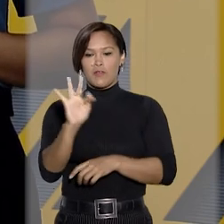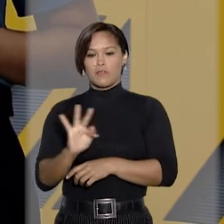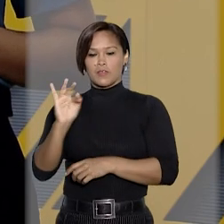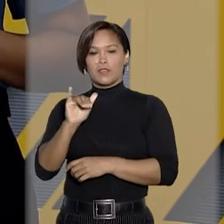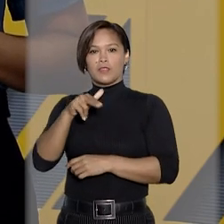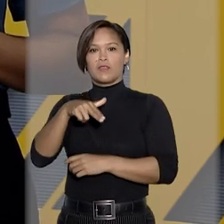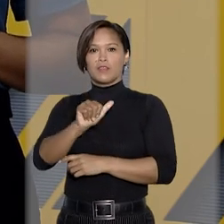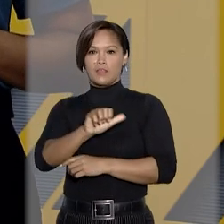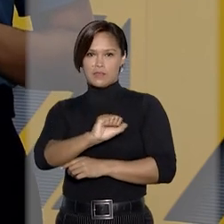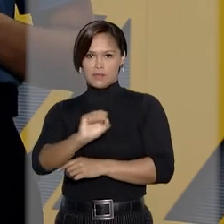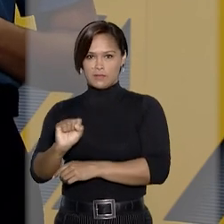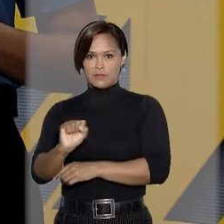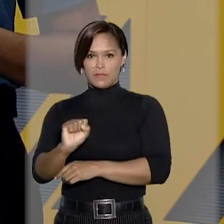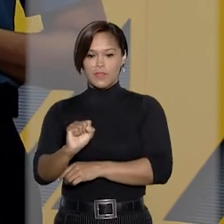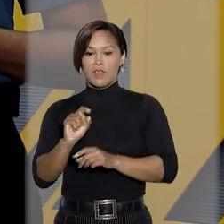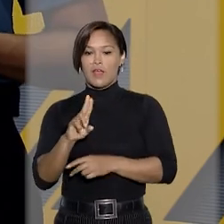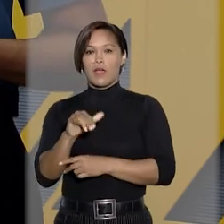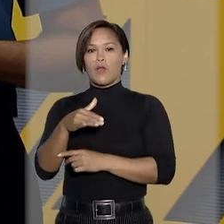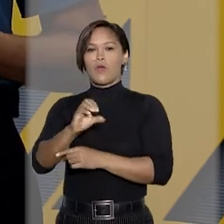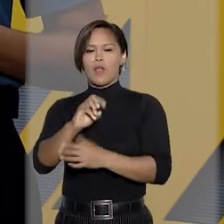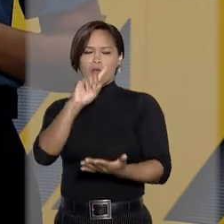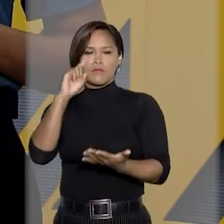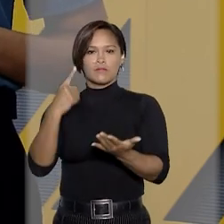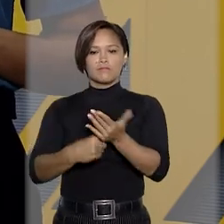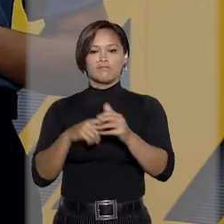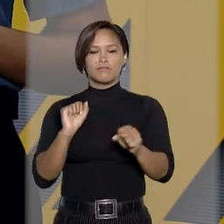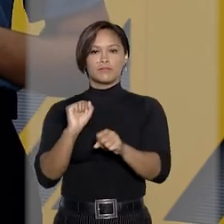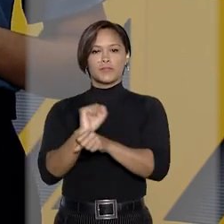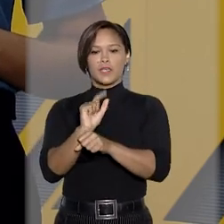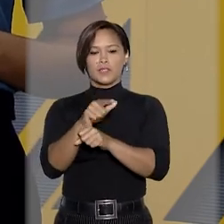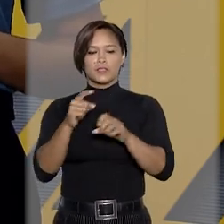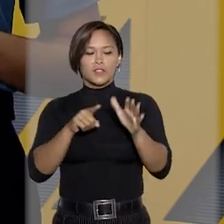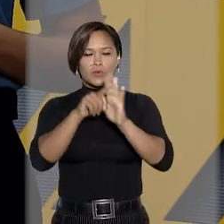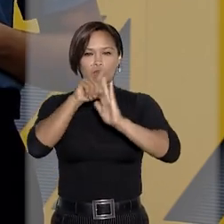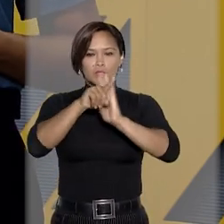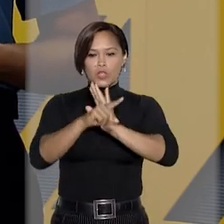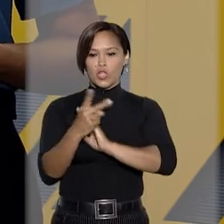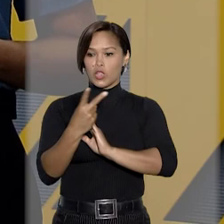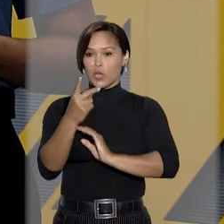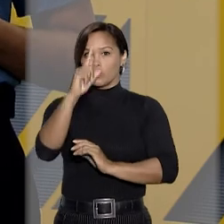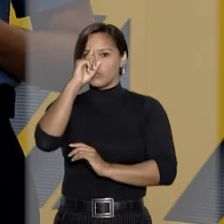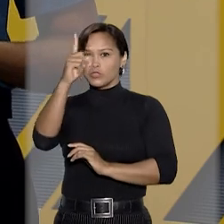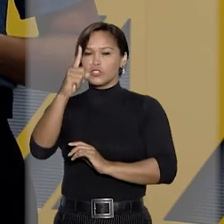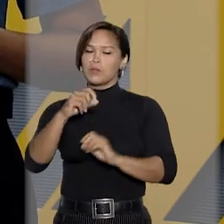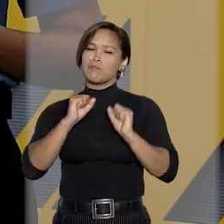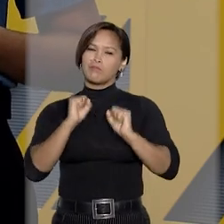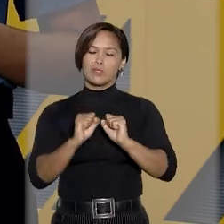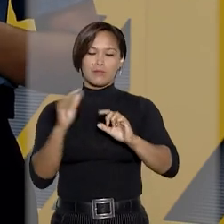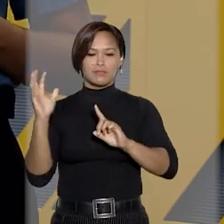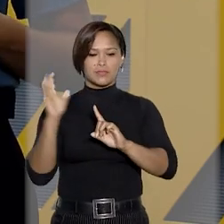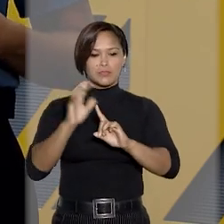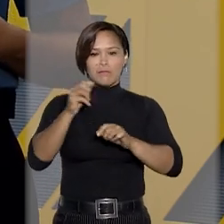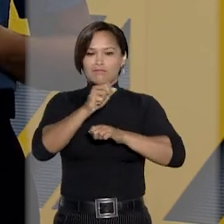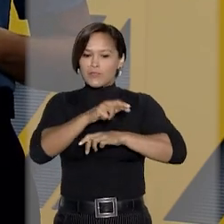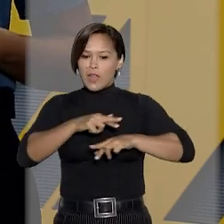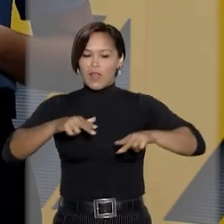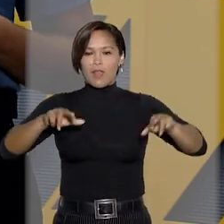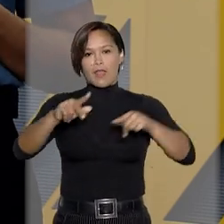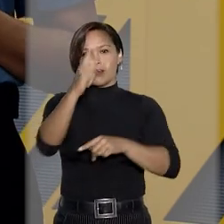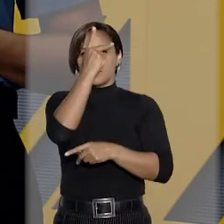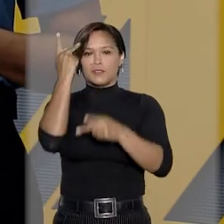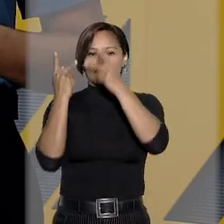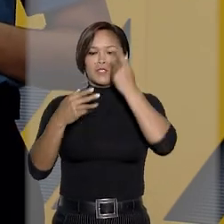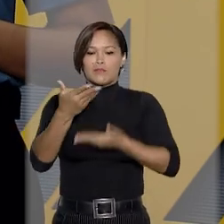do INSS. A União afirmou que a paralisação das perícias por 2 dias poderia afetar milhares de